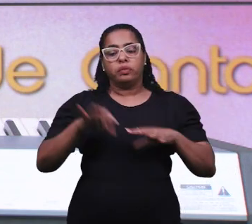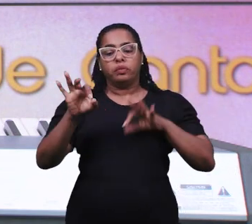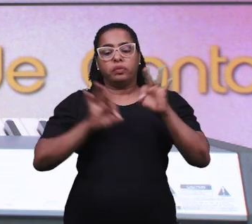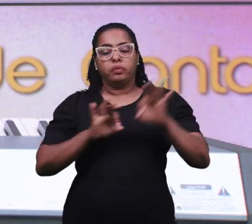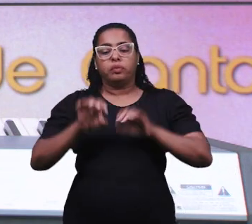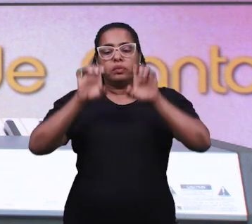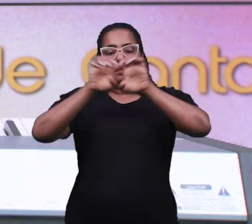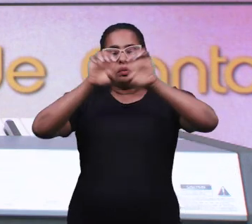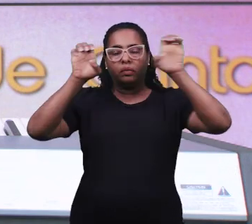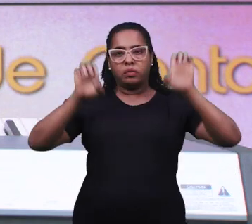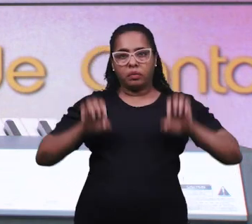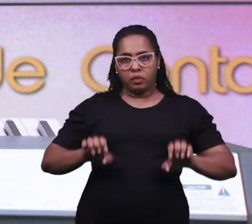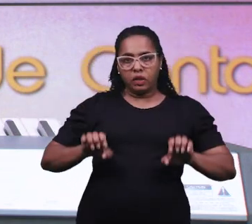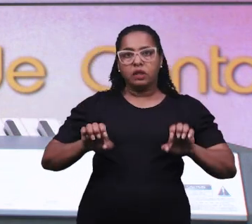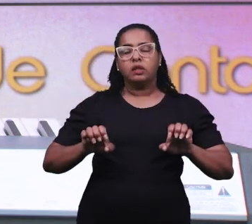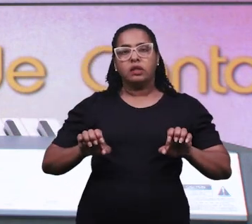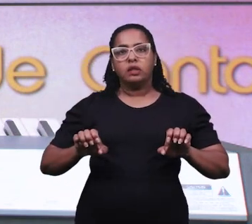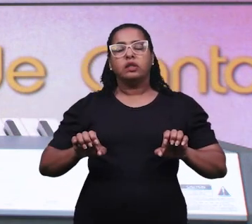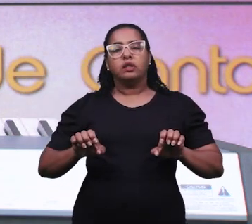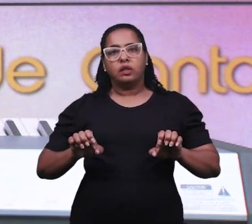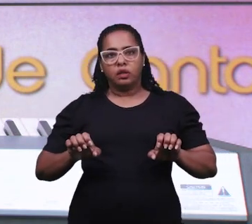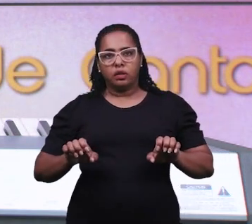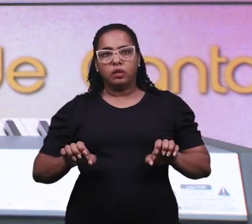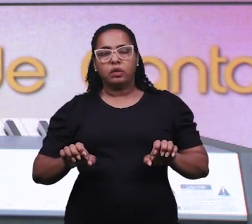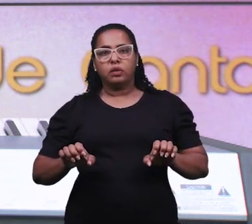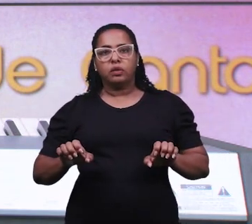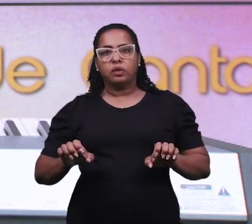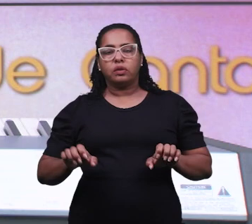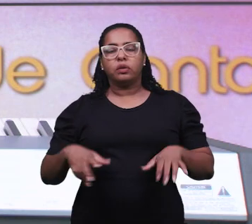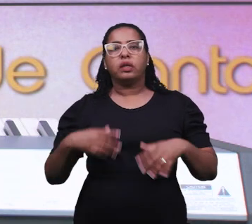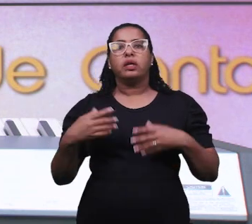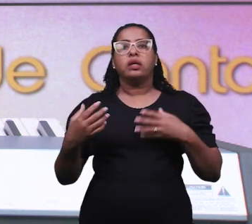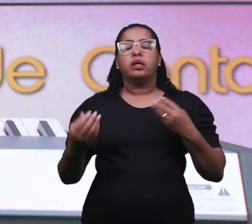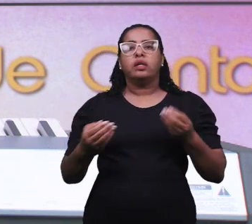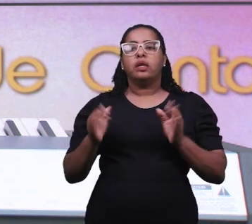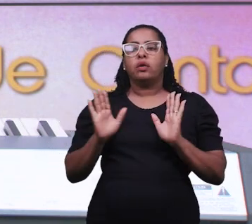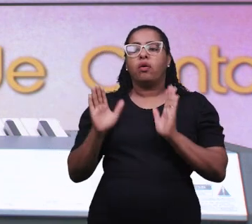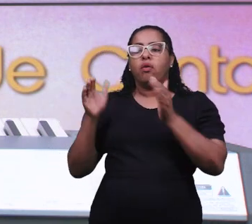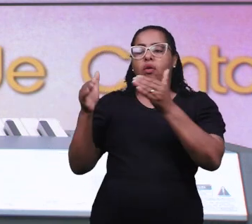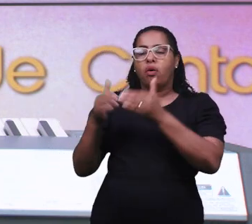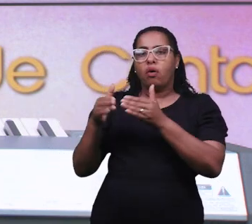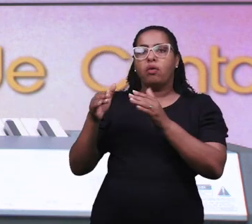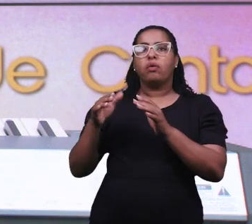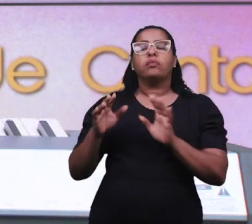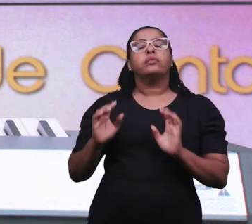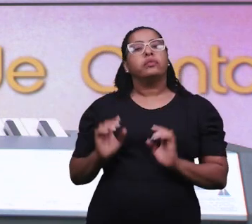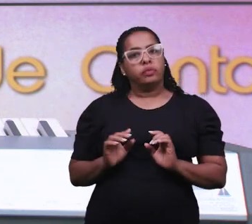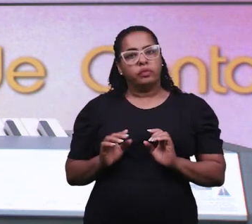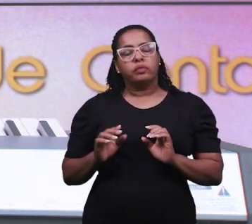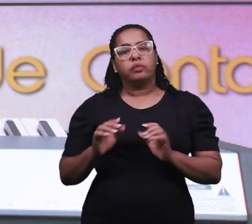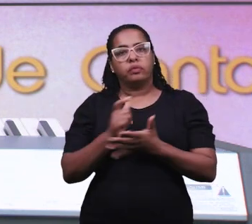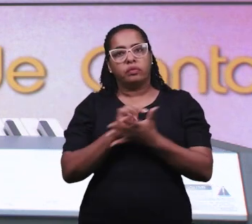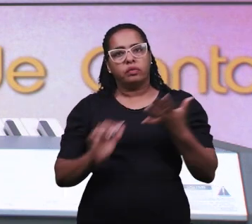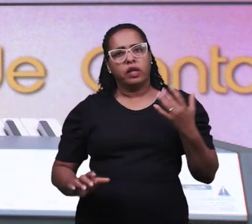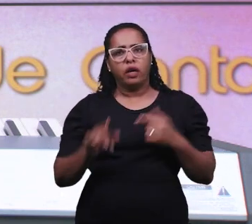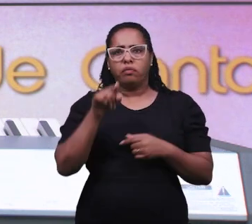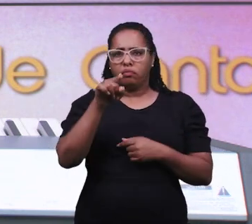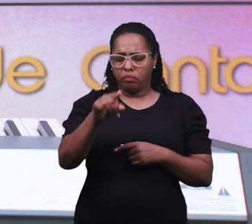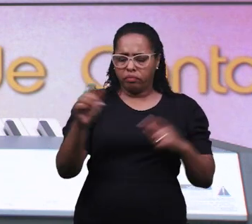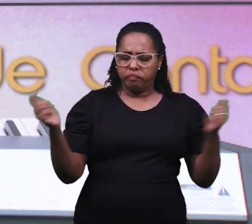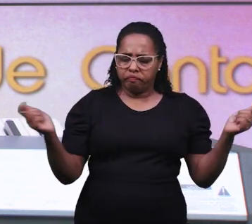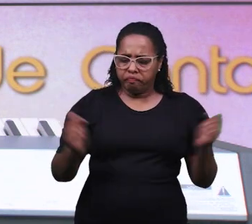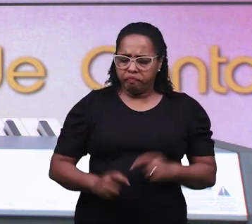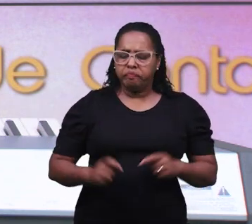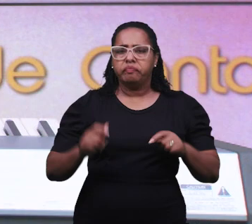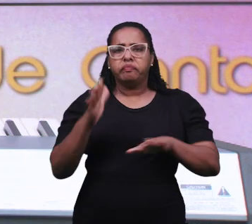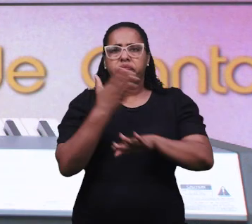essas estruturas e aí a finalidade, aí está a finalidade desses exercícios. Você pode